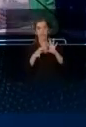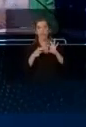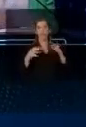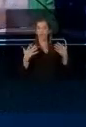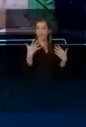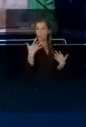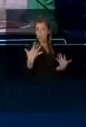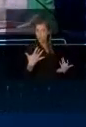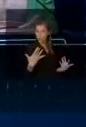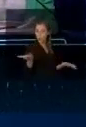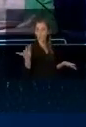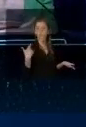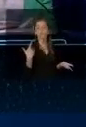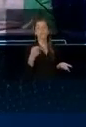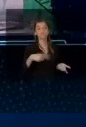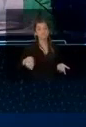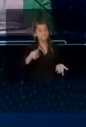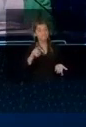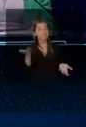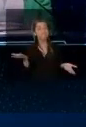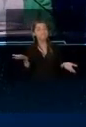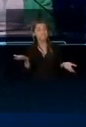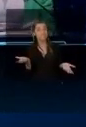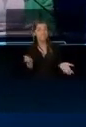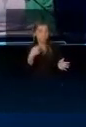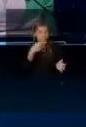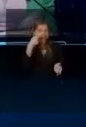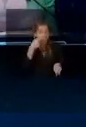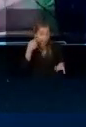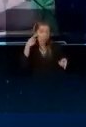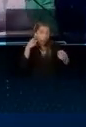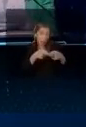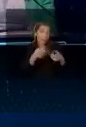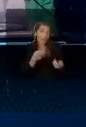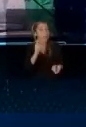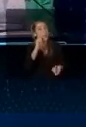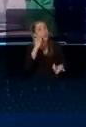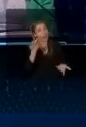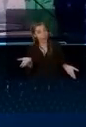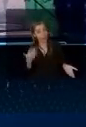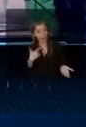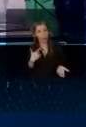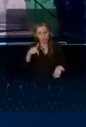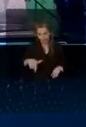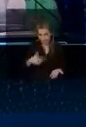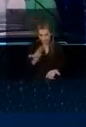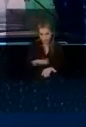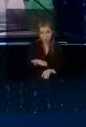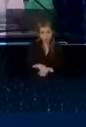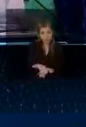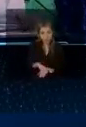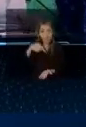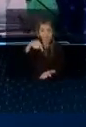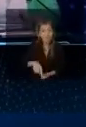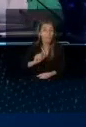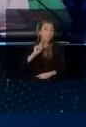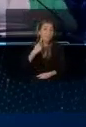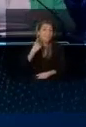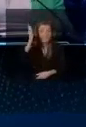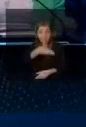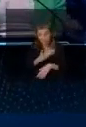coisa olha muda a língua muda o povo mas as narrativas são sempre as mesmas e o povo ele quer é